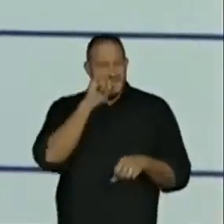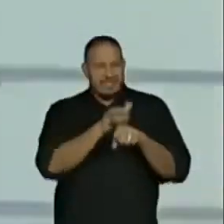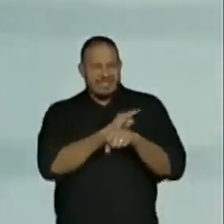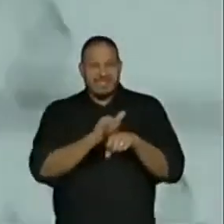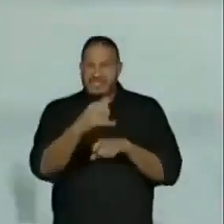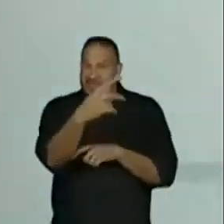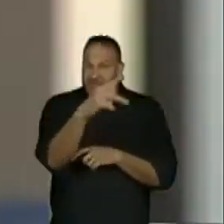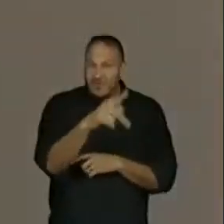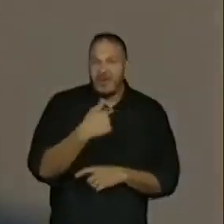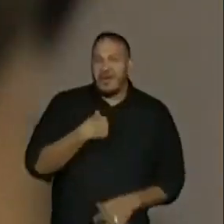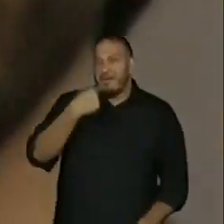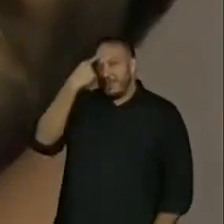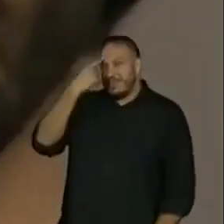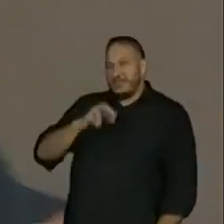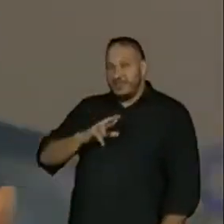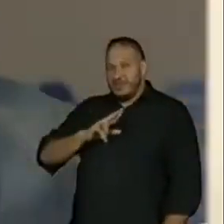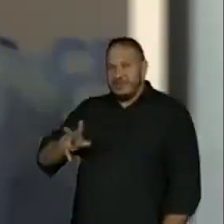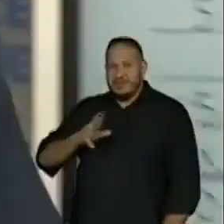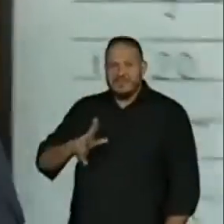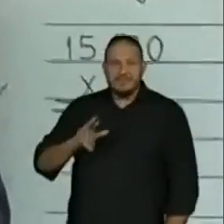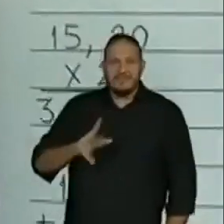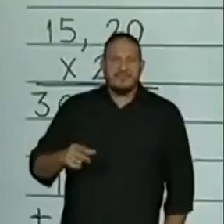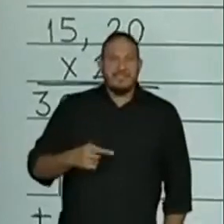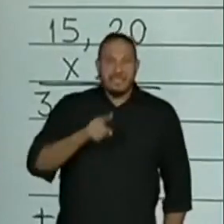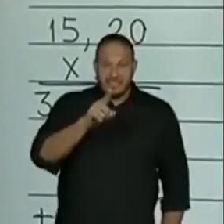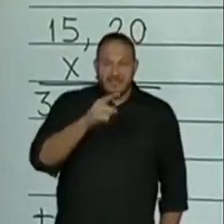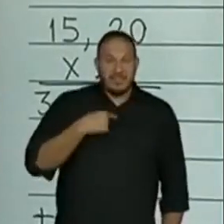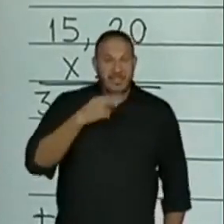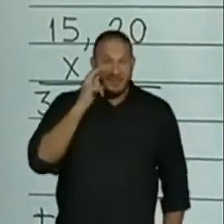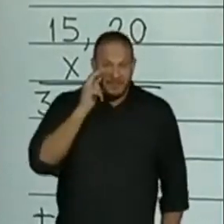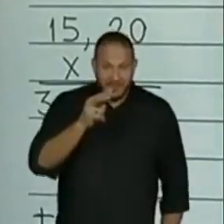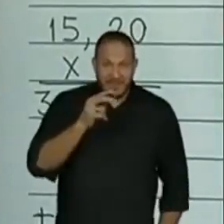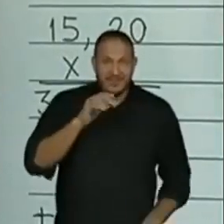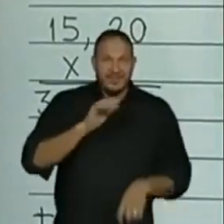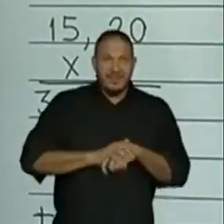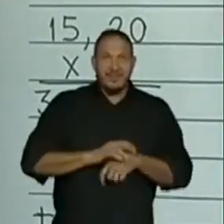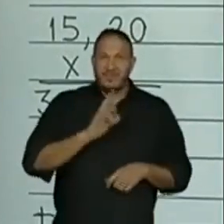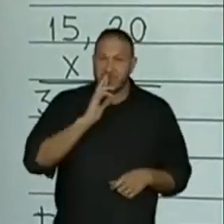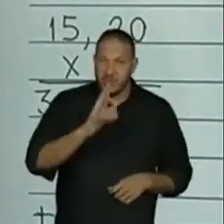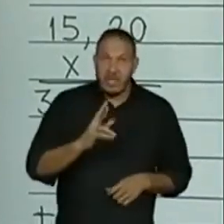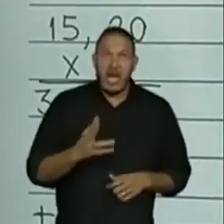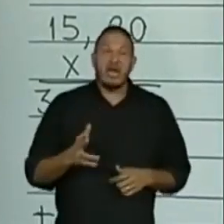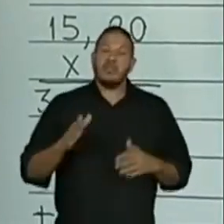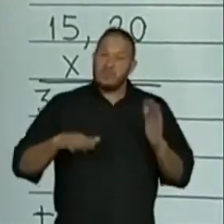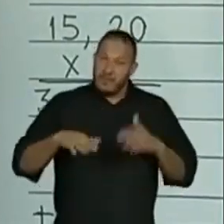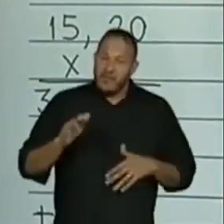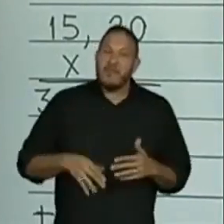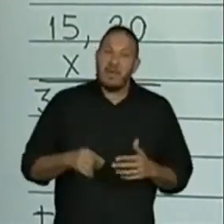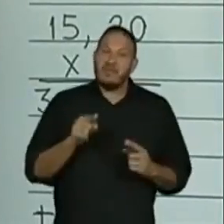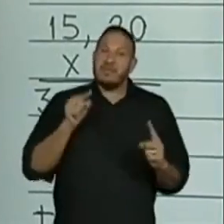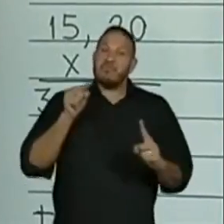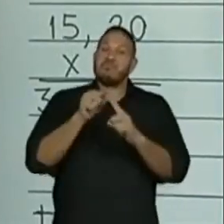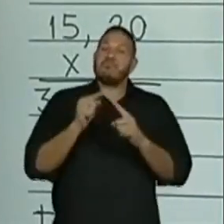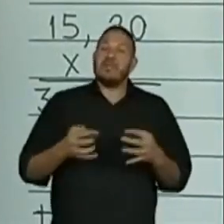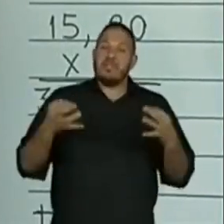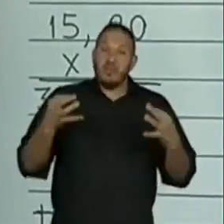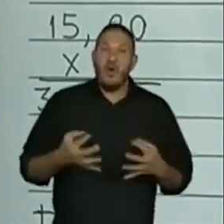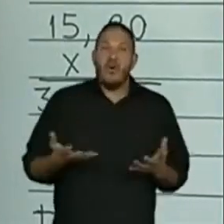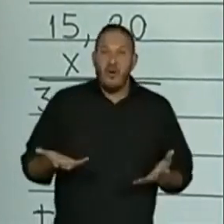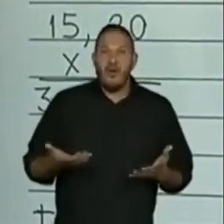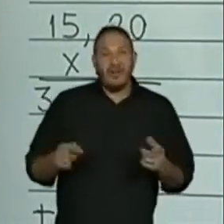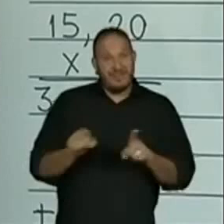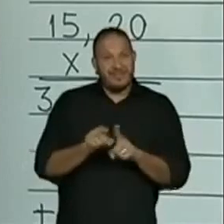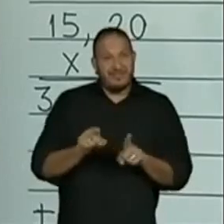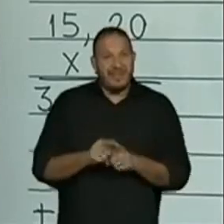maneira. Está... Se você confere o resultado, muito provavelmente você acertou